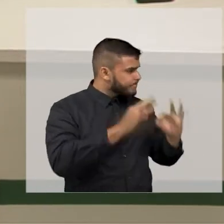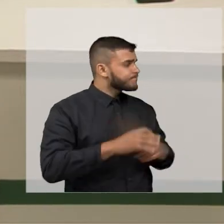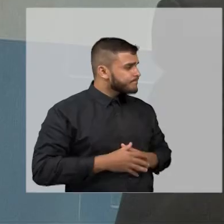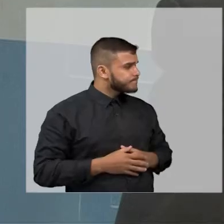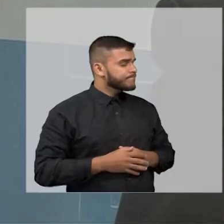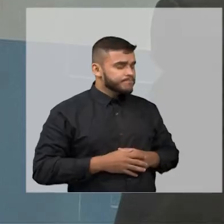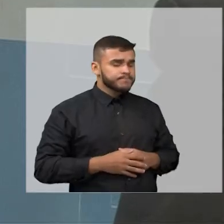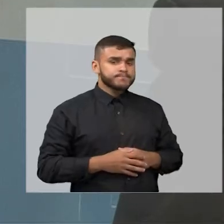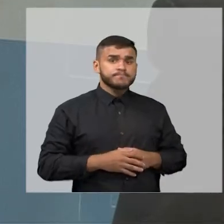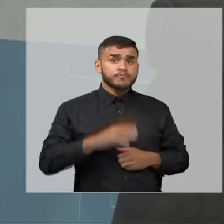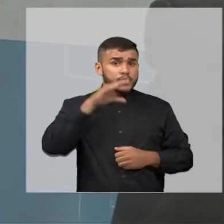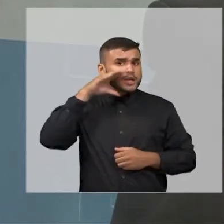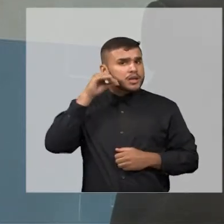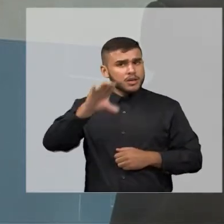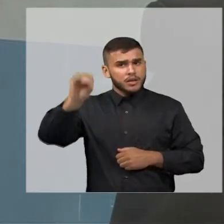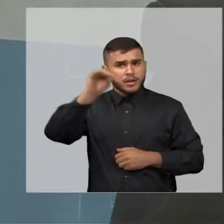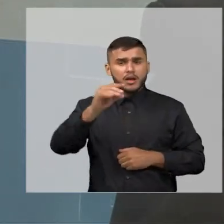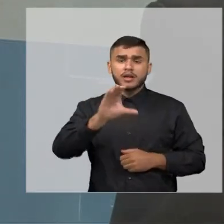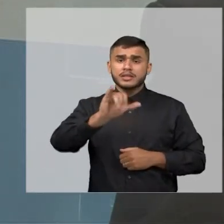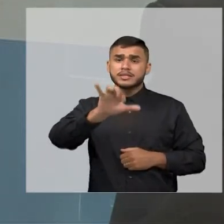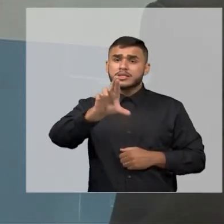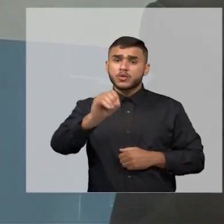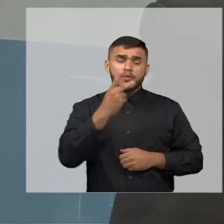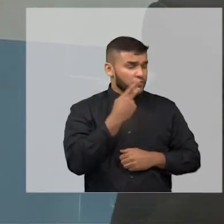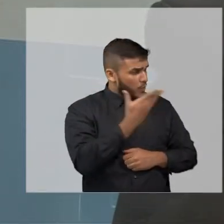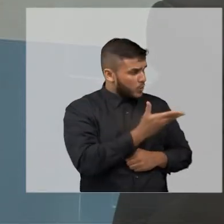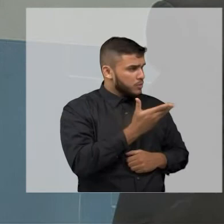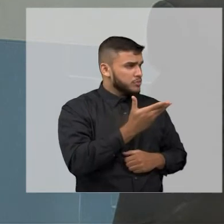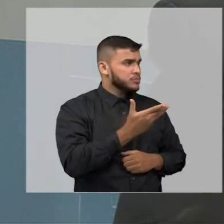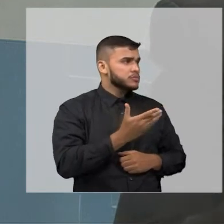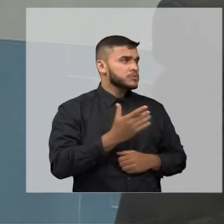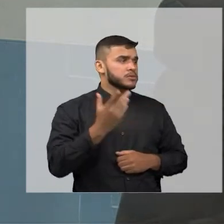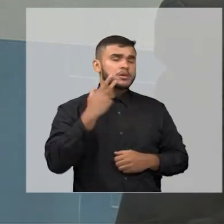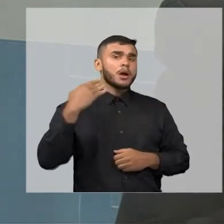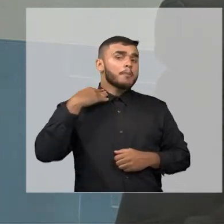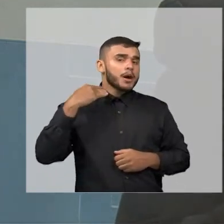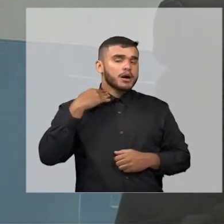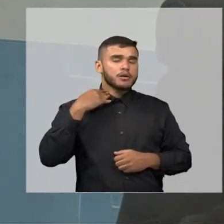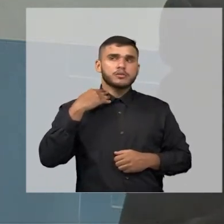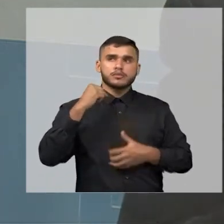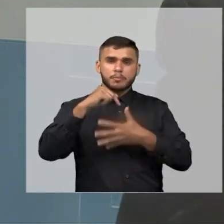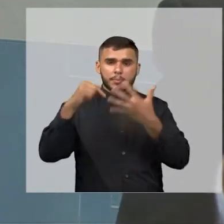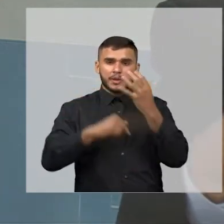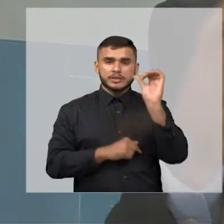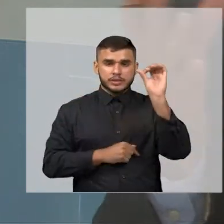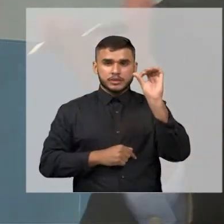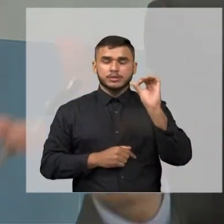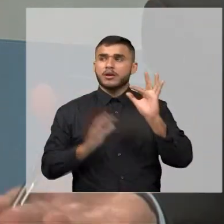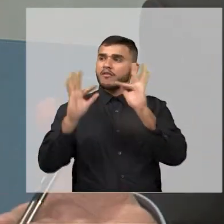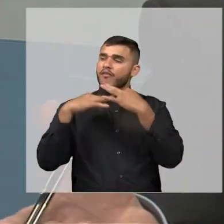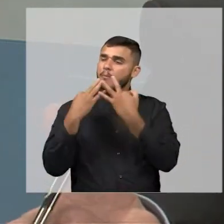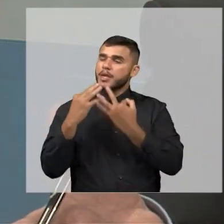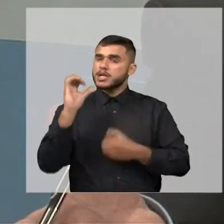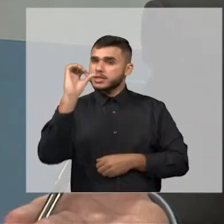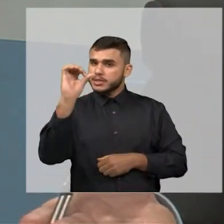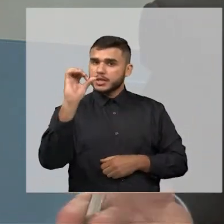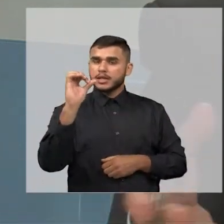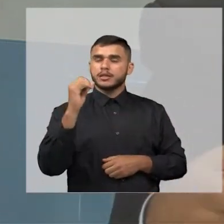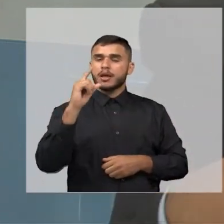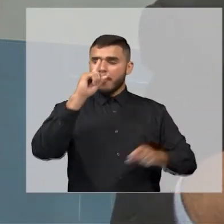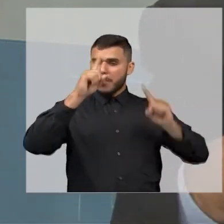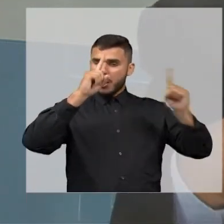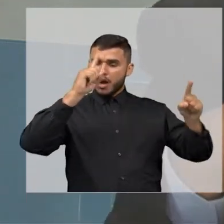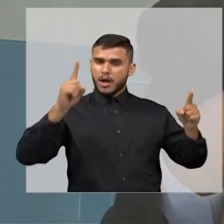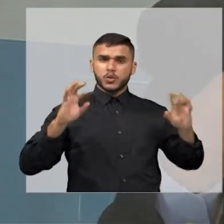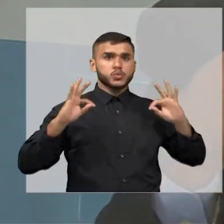em relação a esses 6 bancos que mandam no país, essas 6 famílias que mandam na